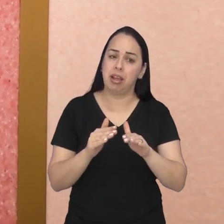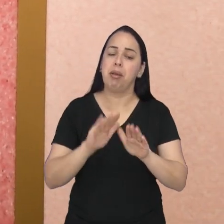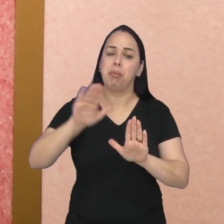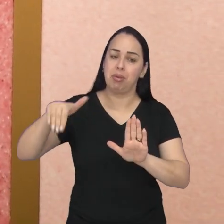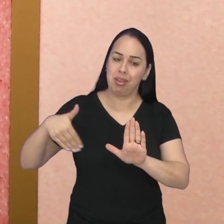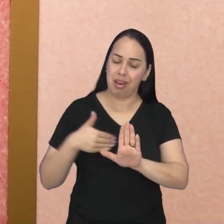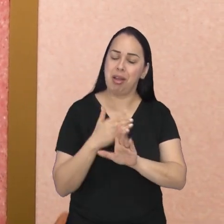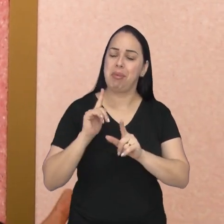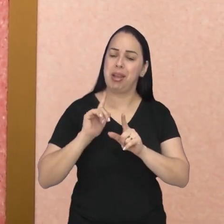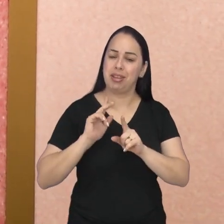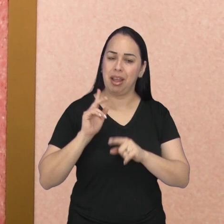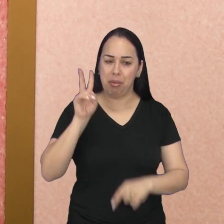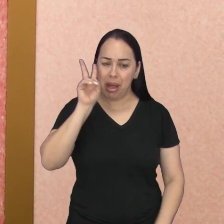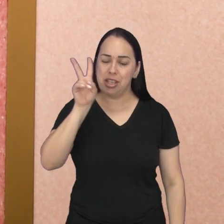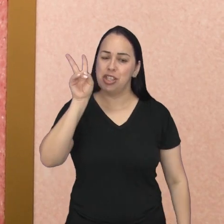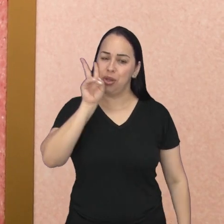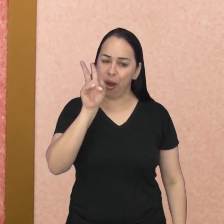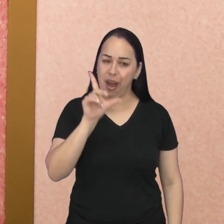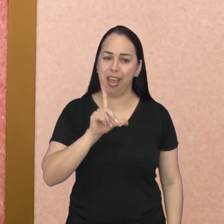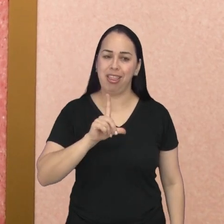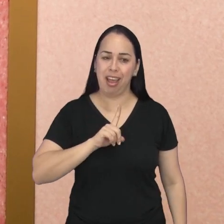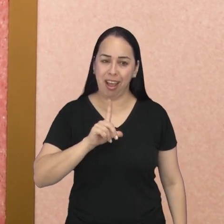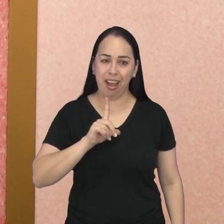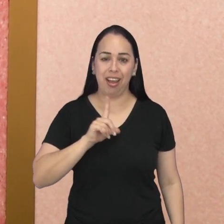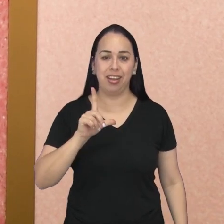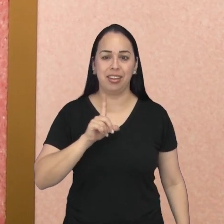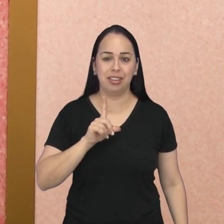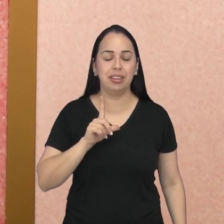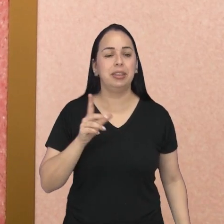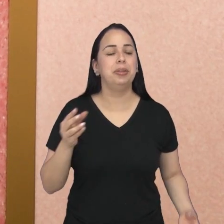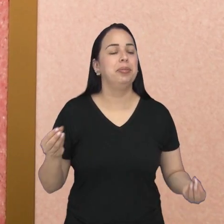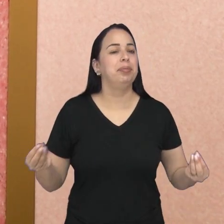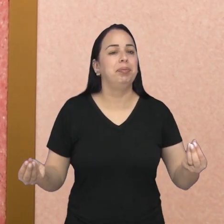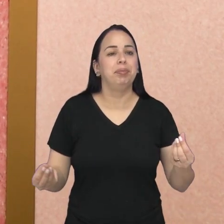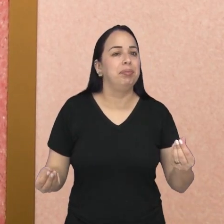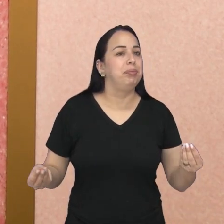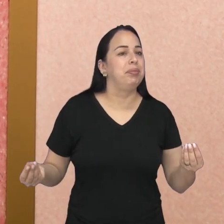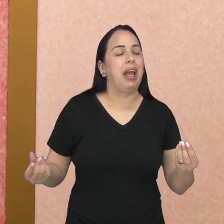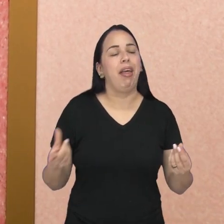uma história como todo mundo tem, né? E também tem muita